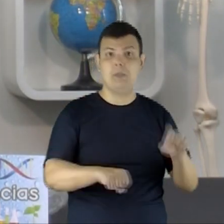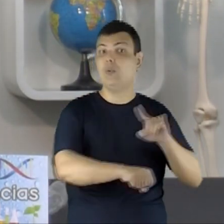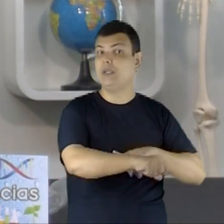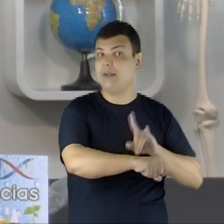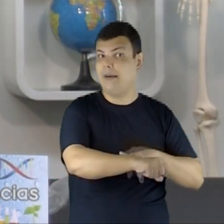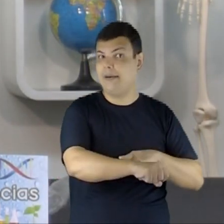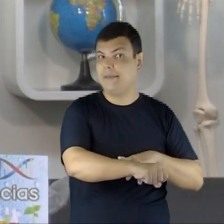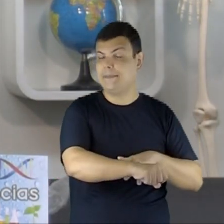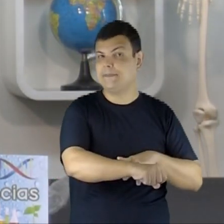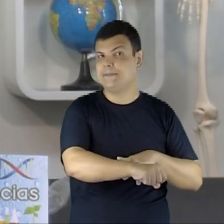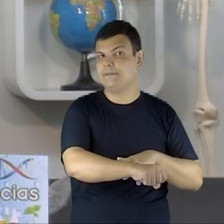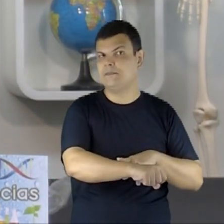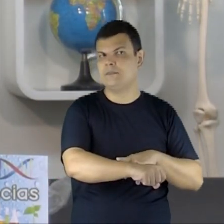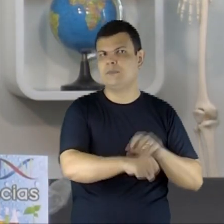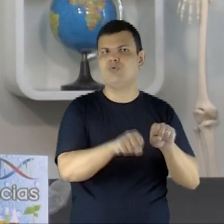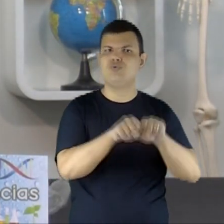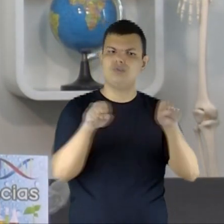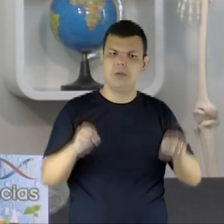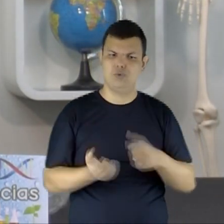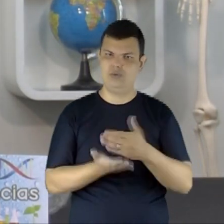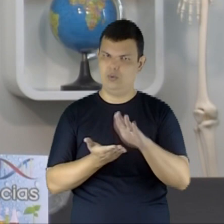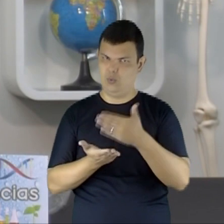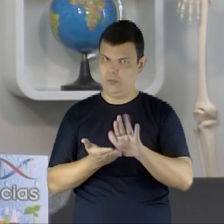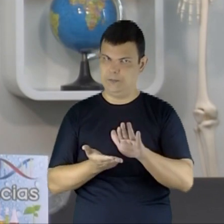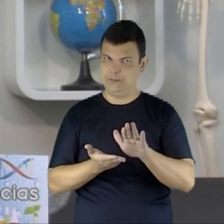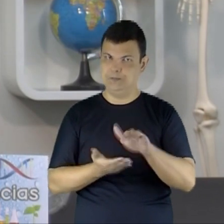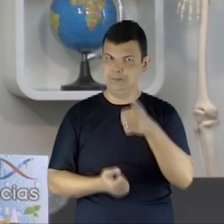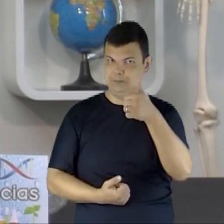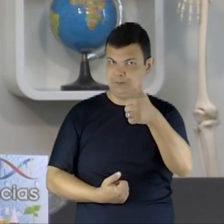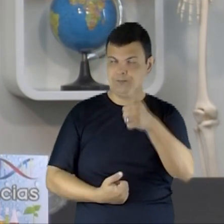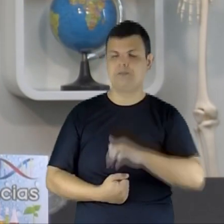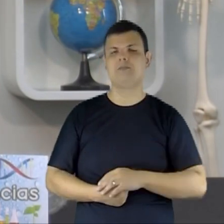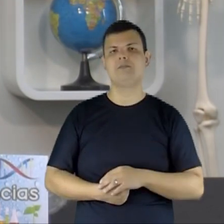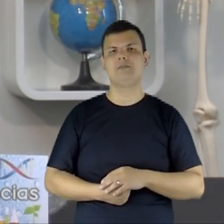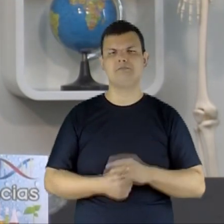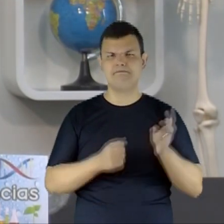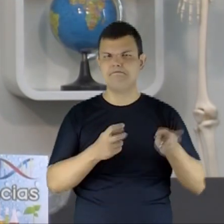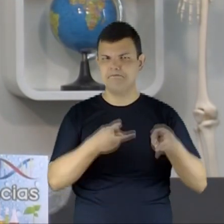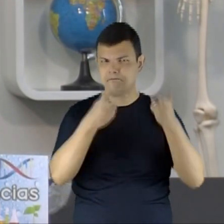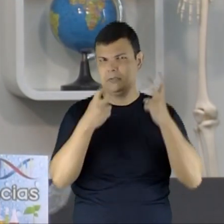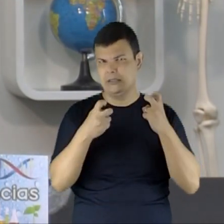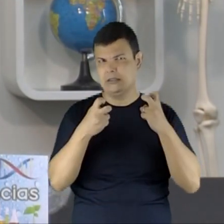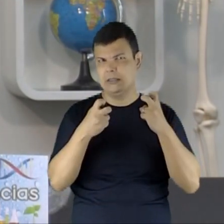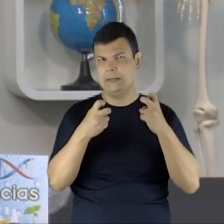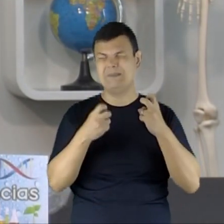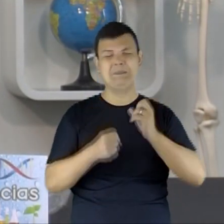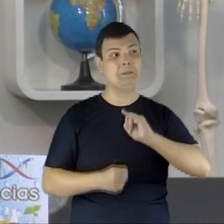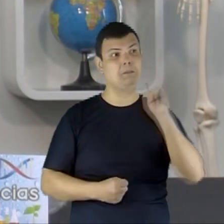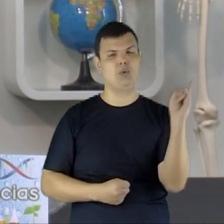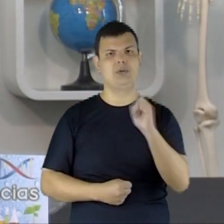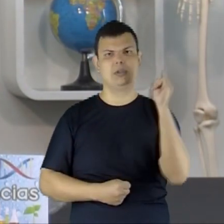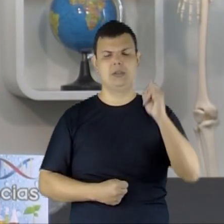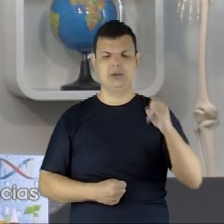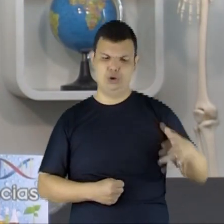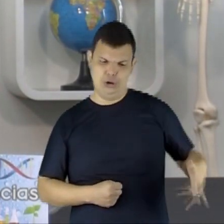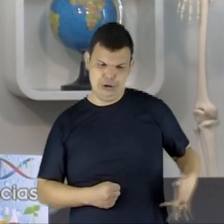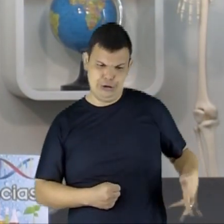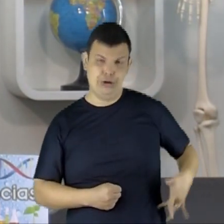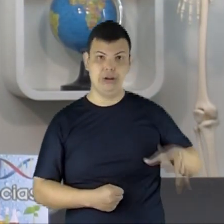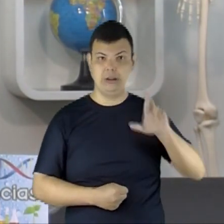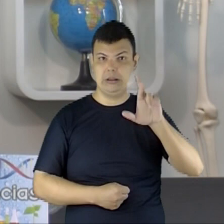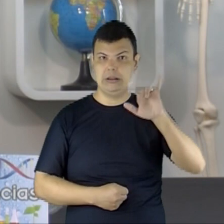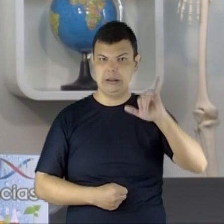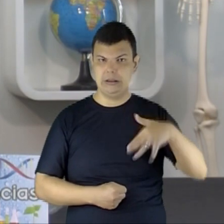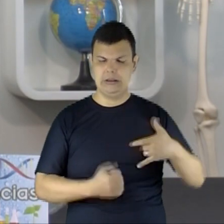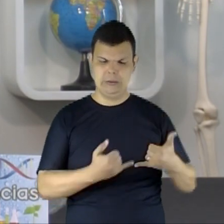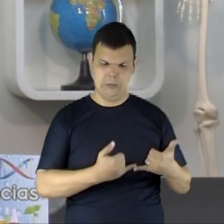urinário, sobre o sistema excretor, tá legal? Perceberam aí esse papel importante dos rins, dos